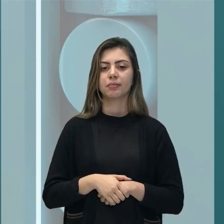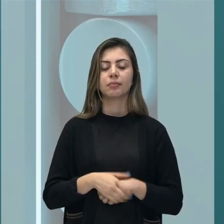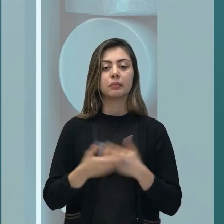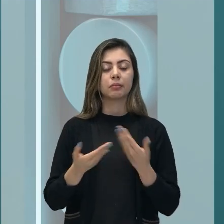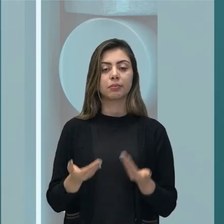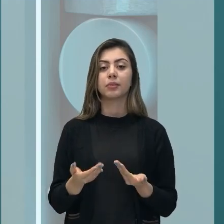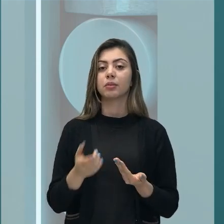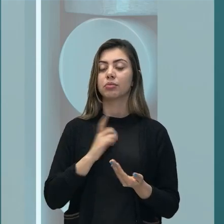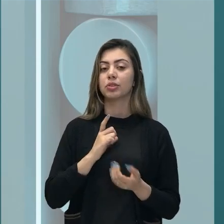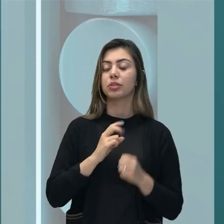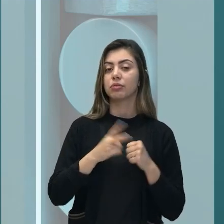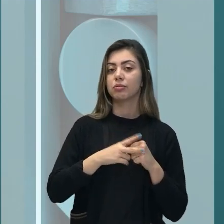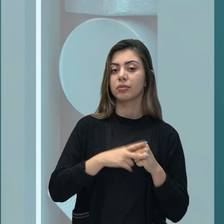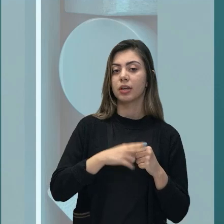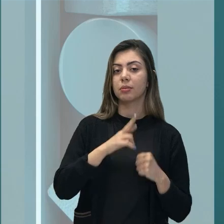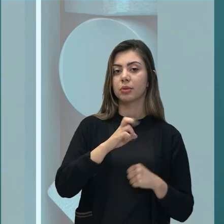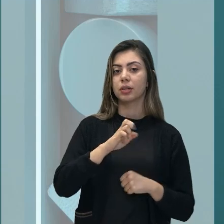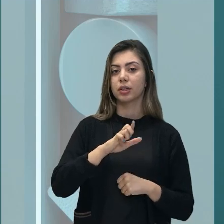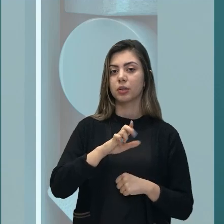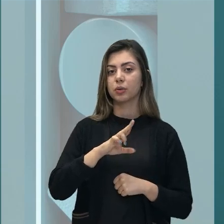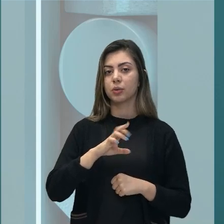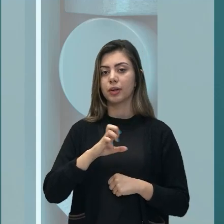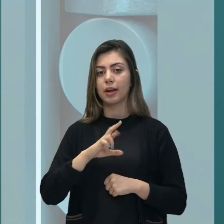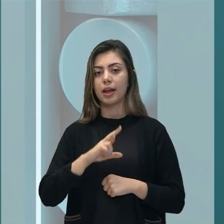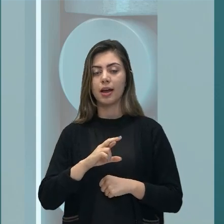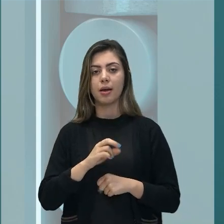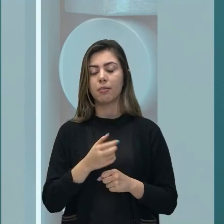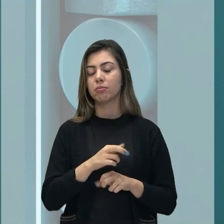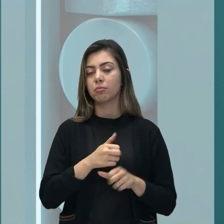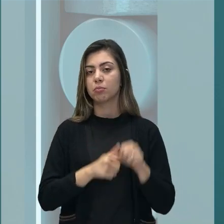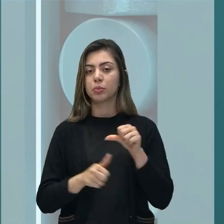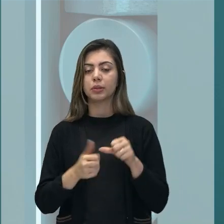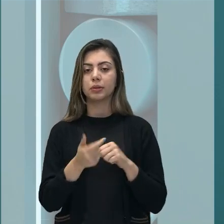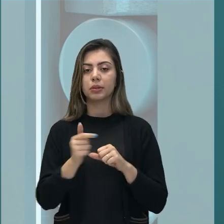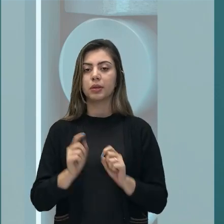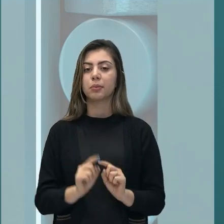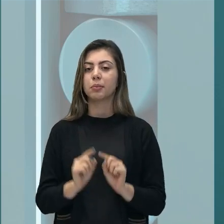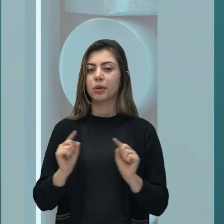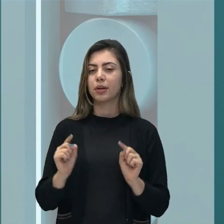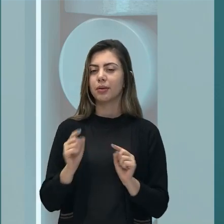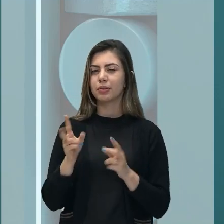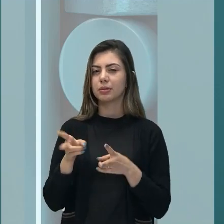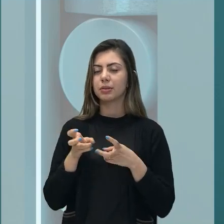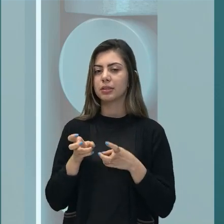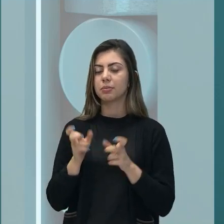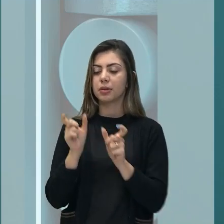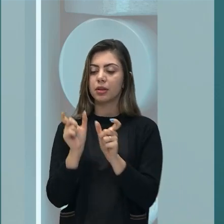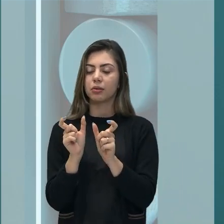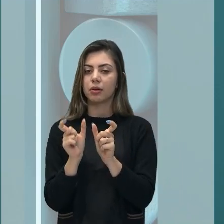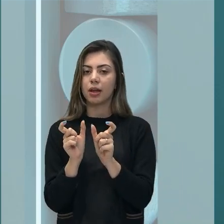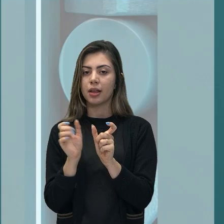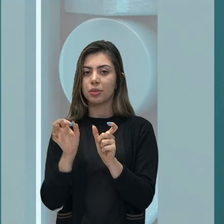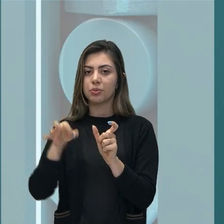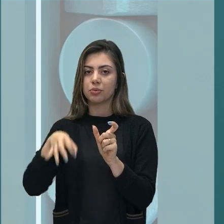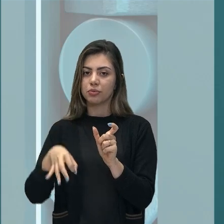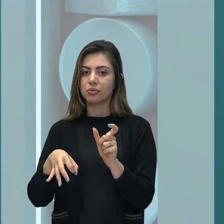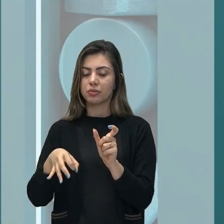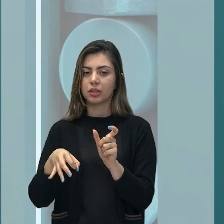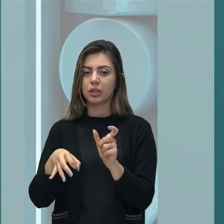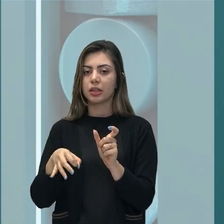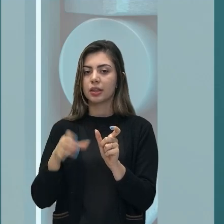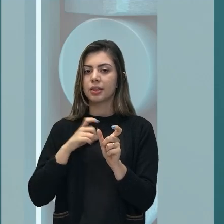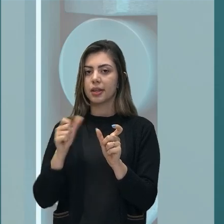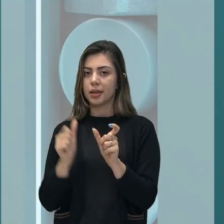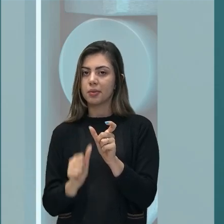ele é um verbo regular, não vai mudar. Agora, a desinência da segunda terminação não é igual à primeira. Na